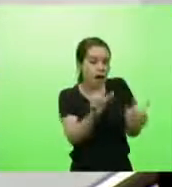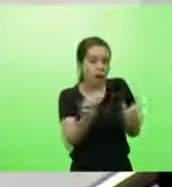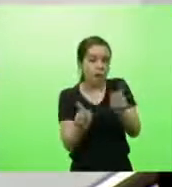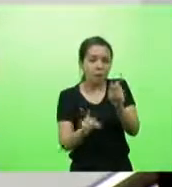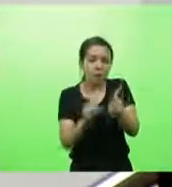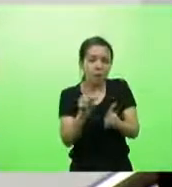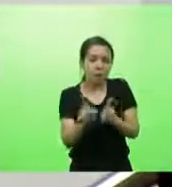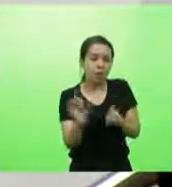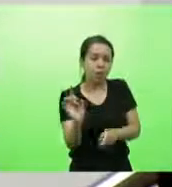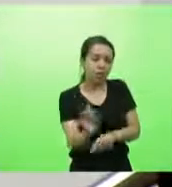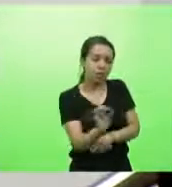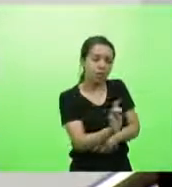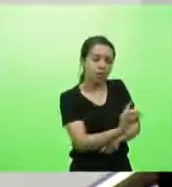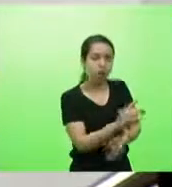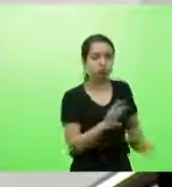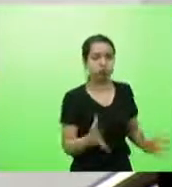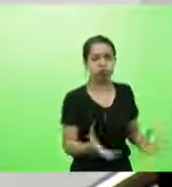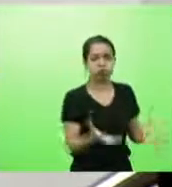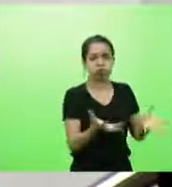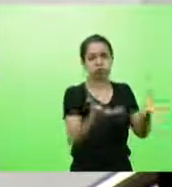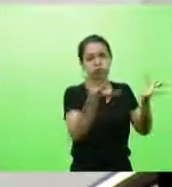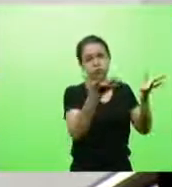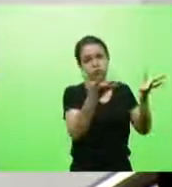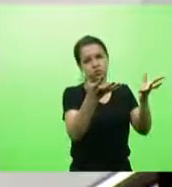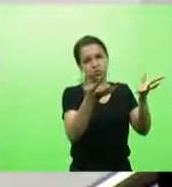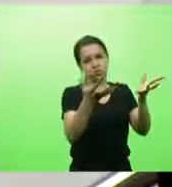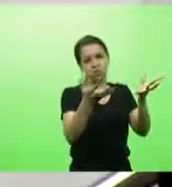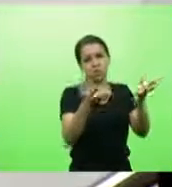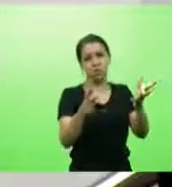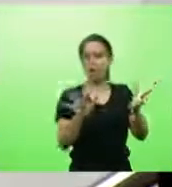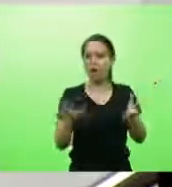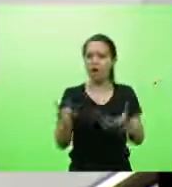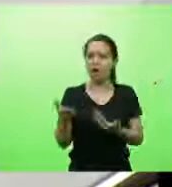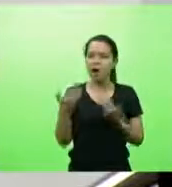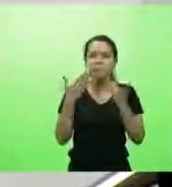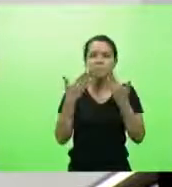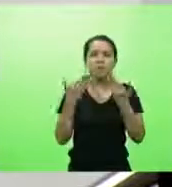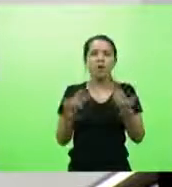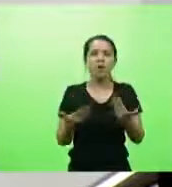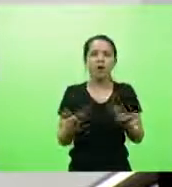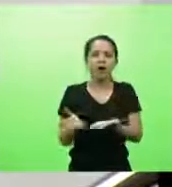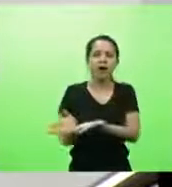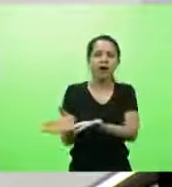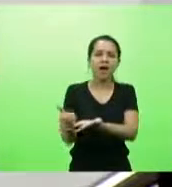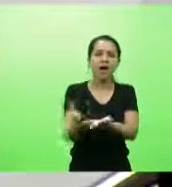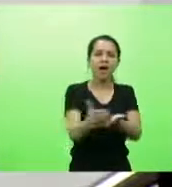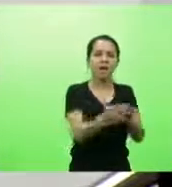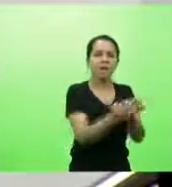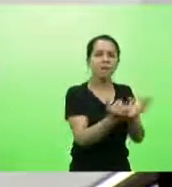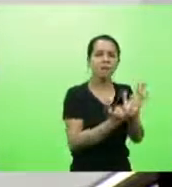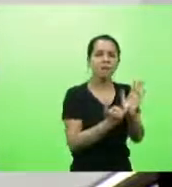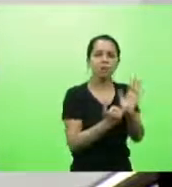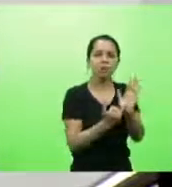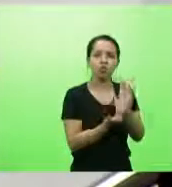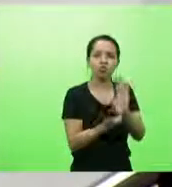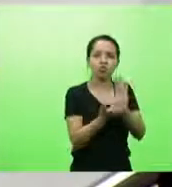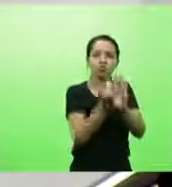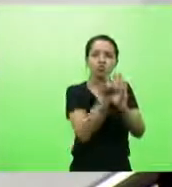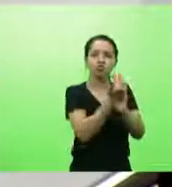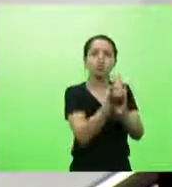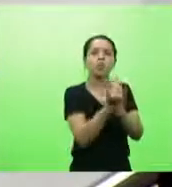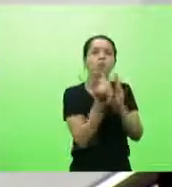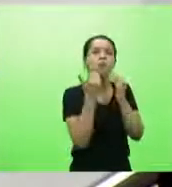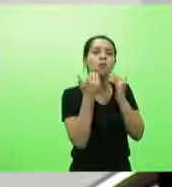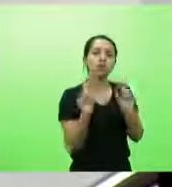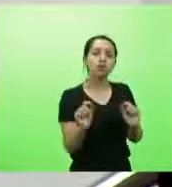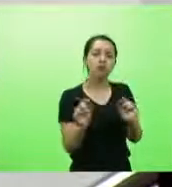Estado. Mas, ao que mostra essa arrecadação recorde que nós estamos tendo, é o contrário. É que a função do